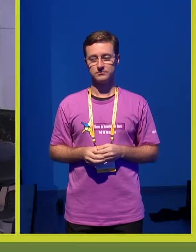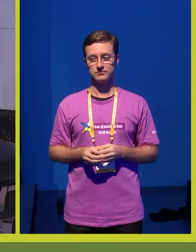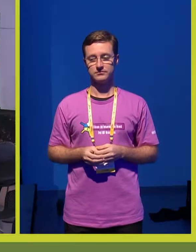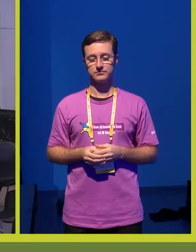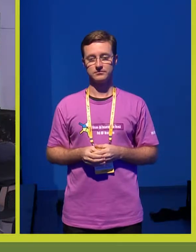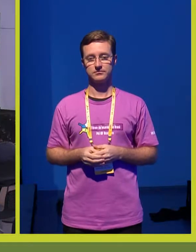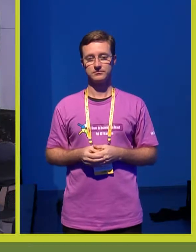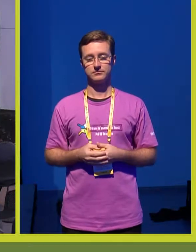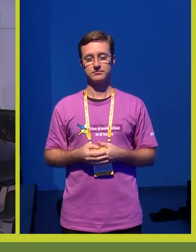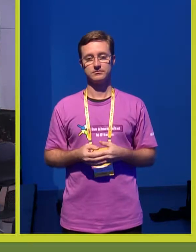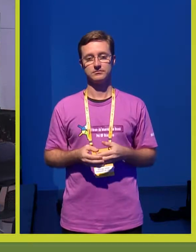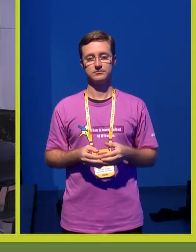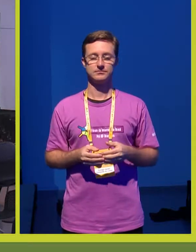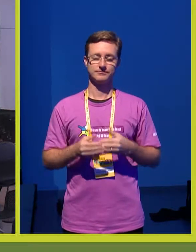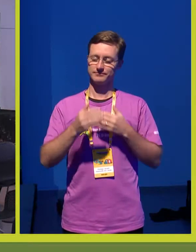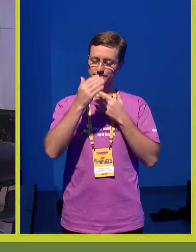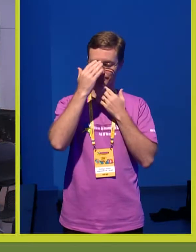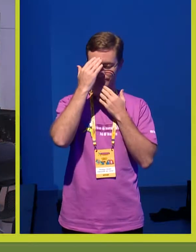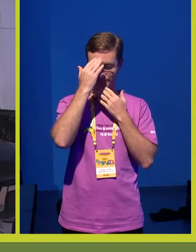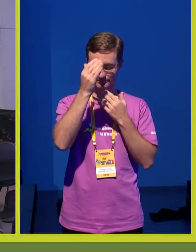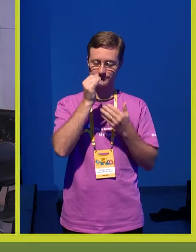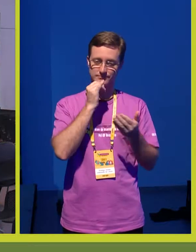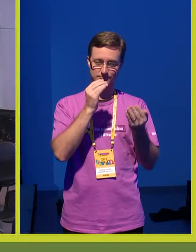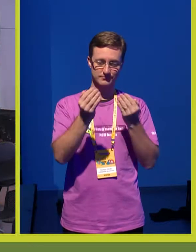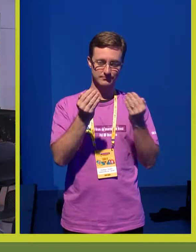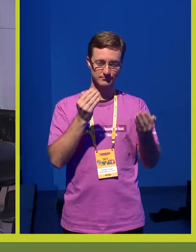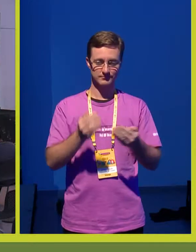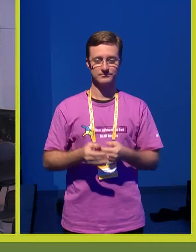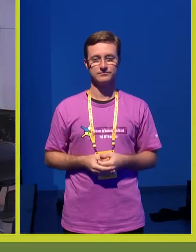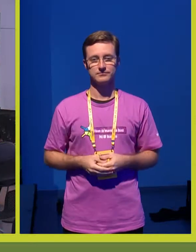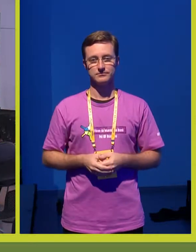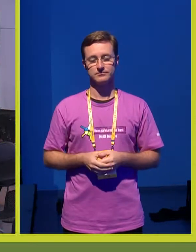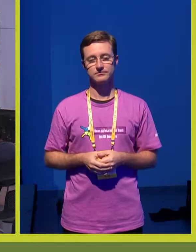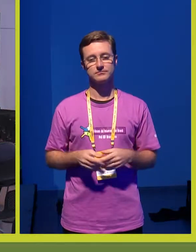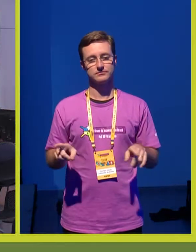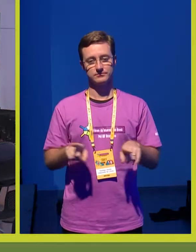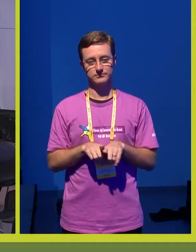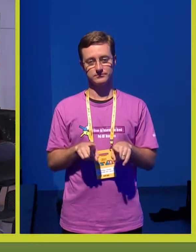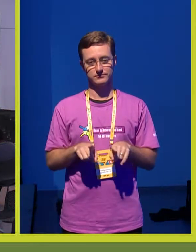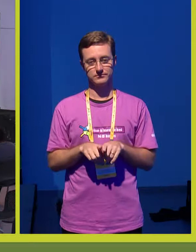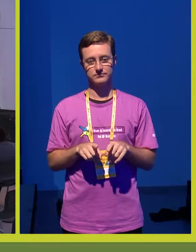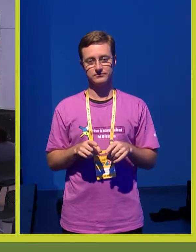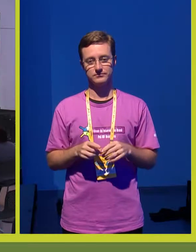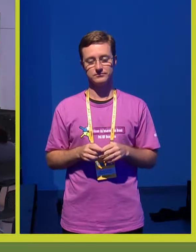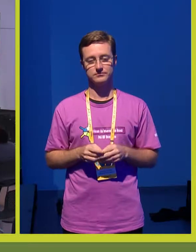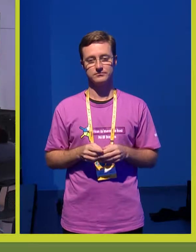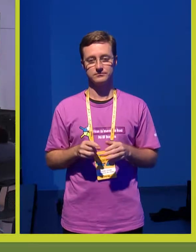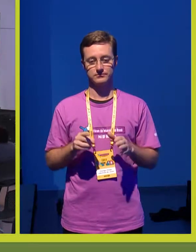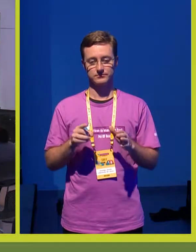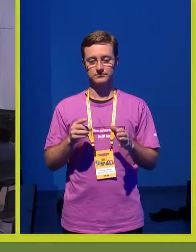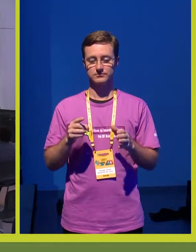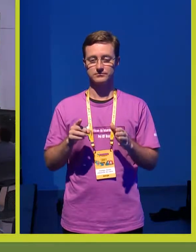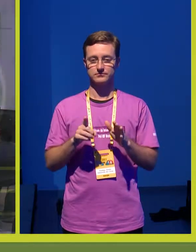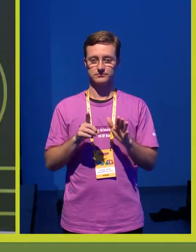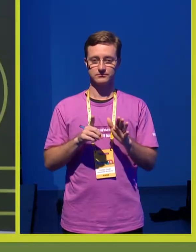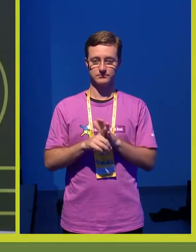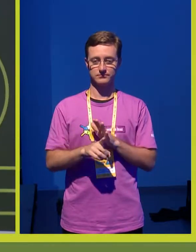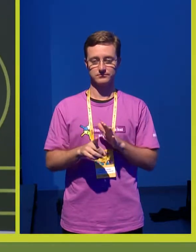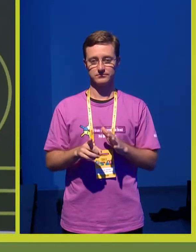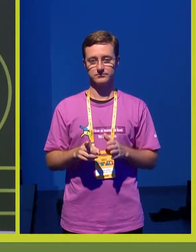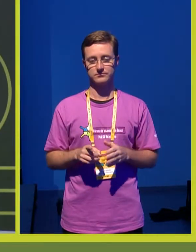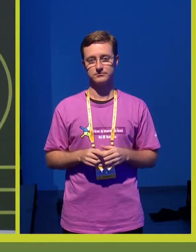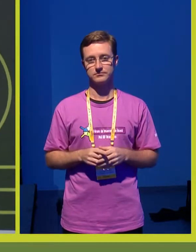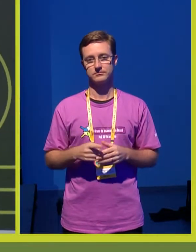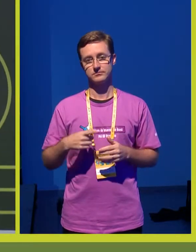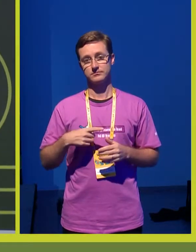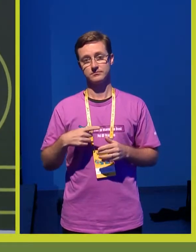obrigada obrigada obrigada pela ilustração também eu vou deixar a pergunta para Veri mesmo que tem um pé em São Francisco e